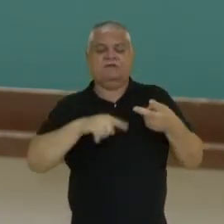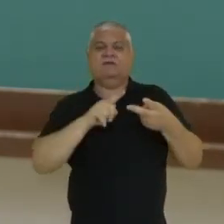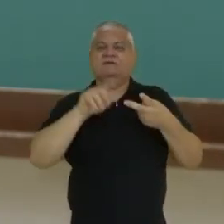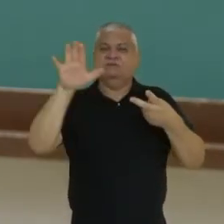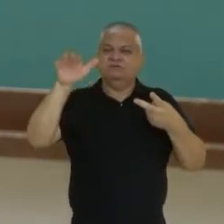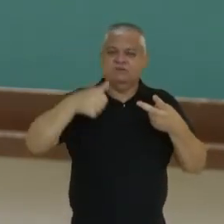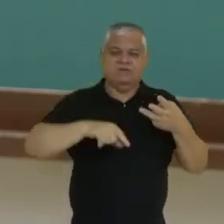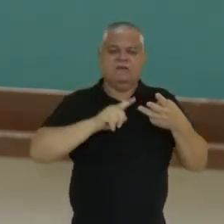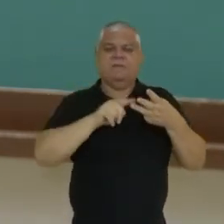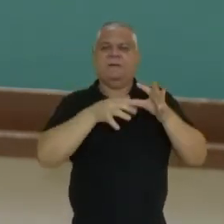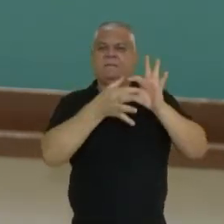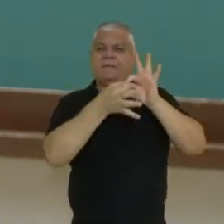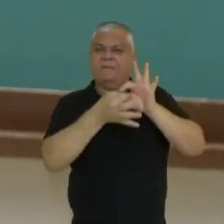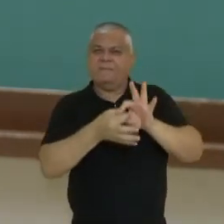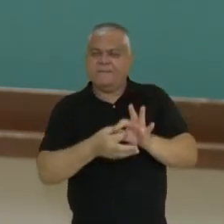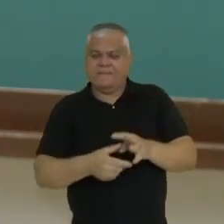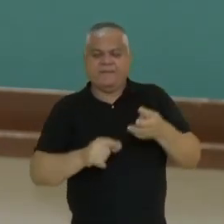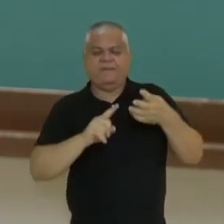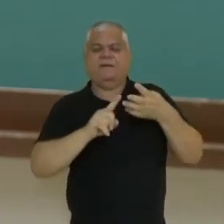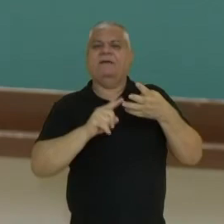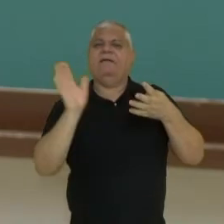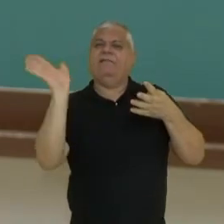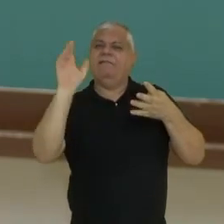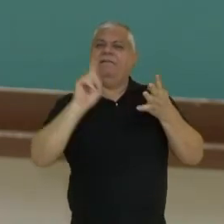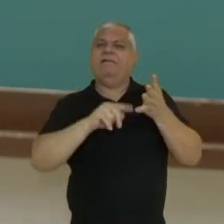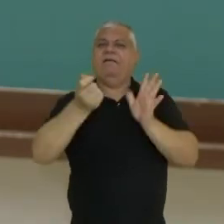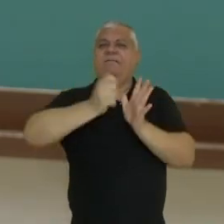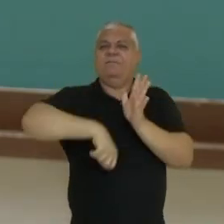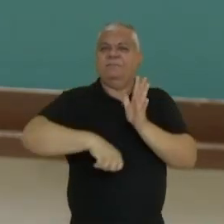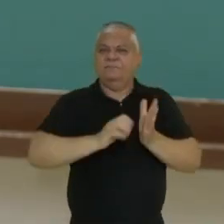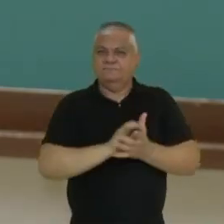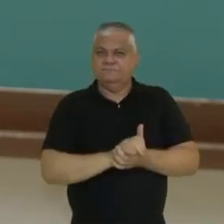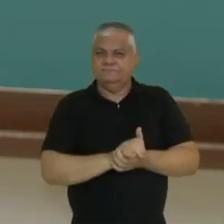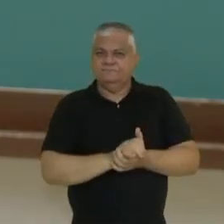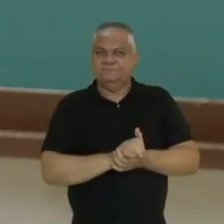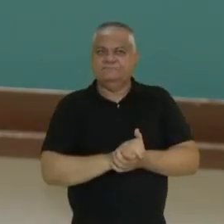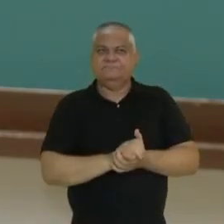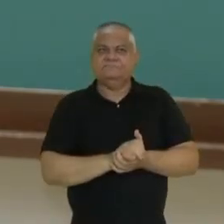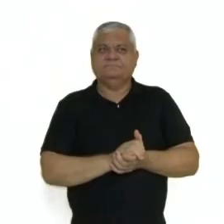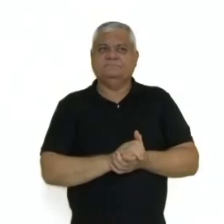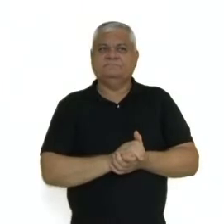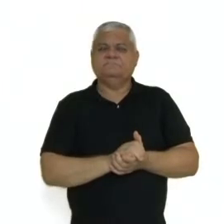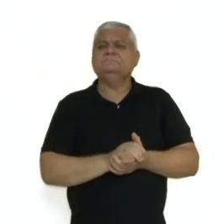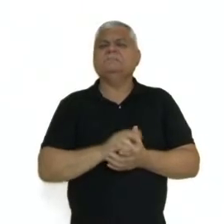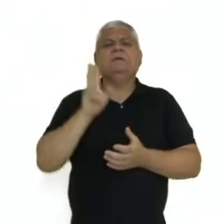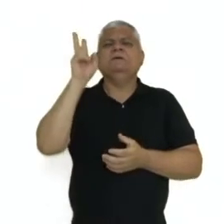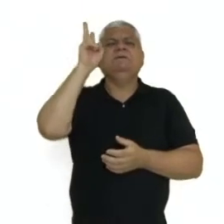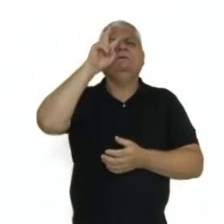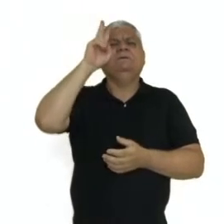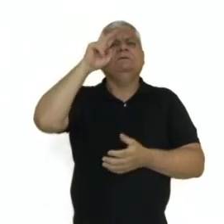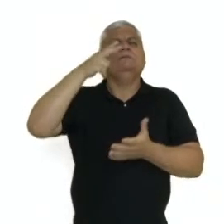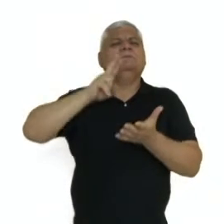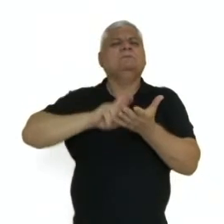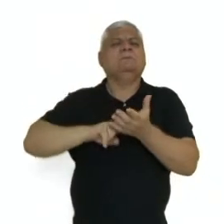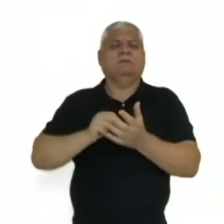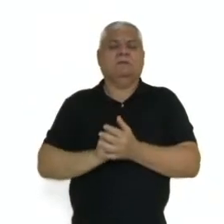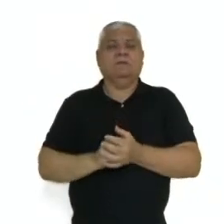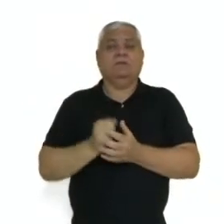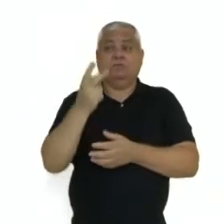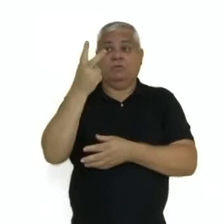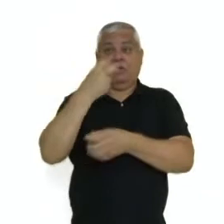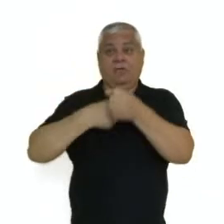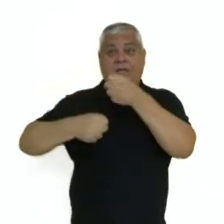vocativo, corpo do texto, despedida e assinatura. História da carta. 2 anos antes de morrer,